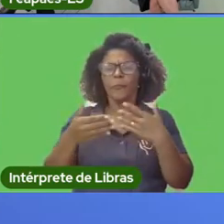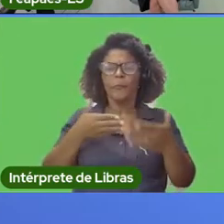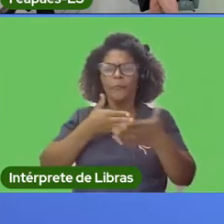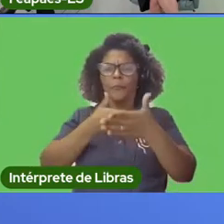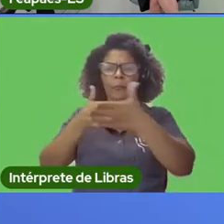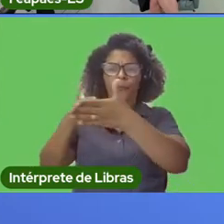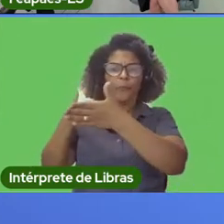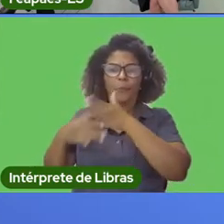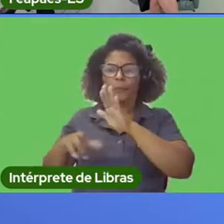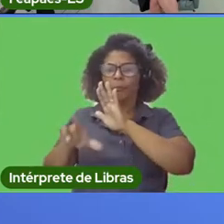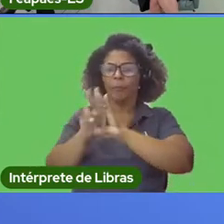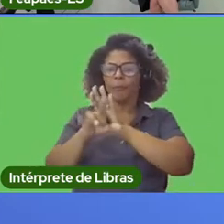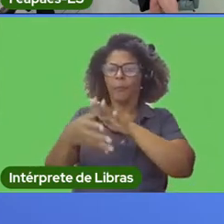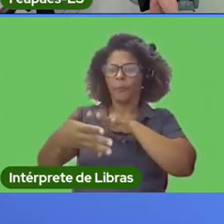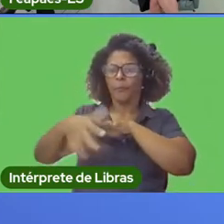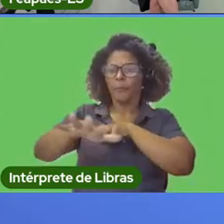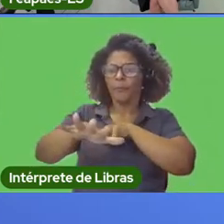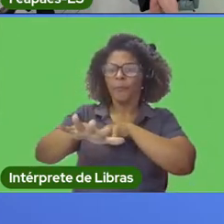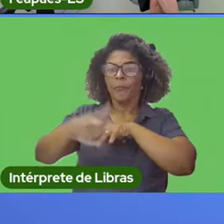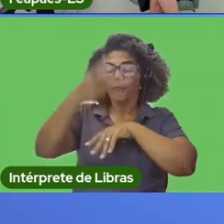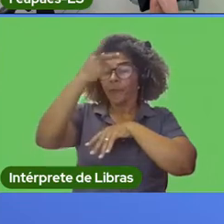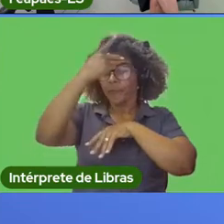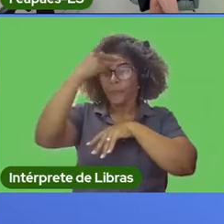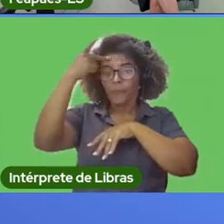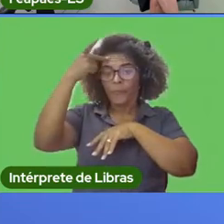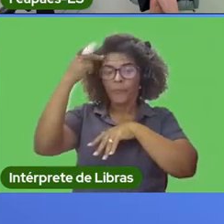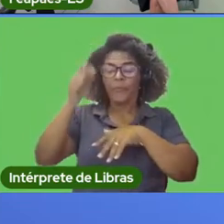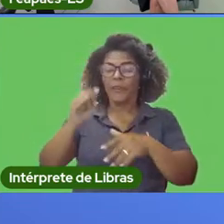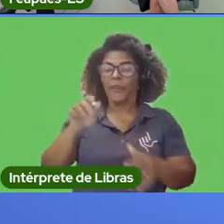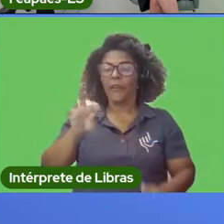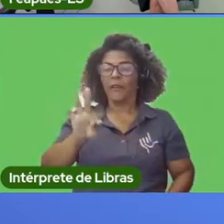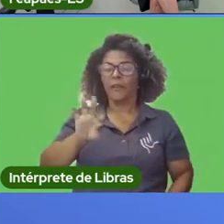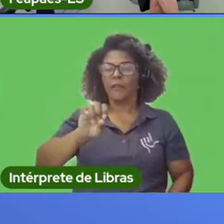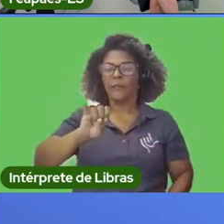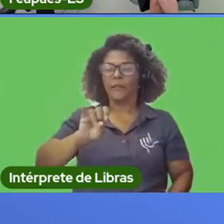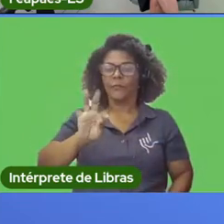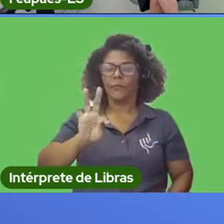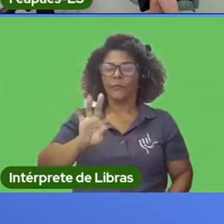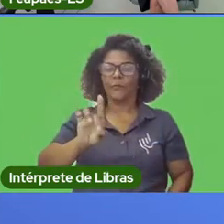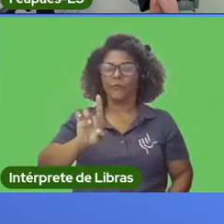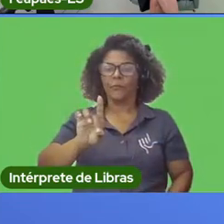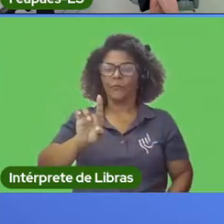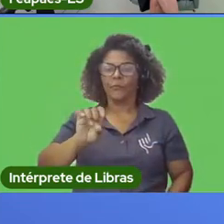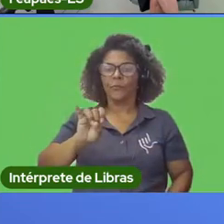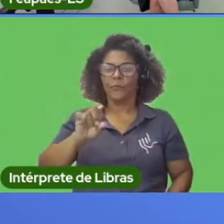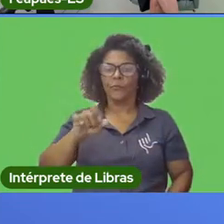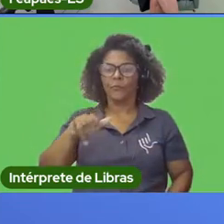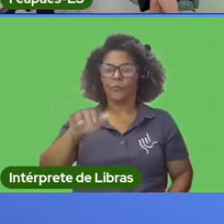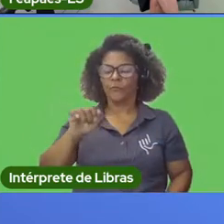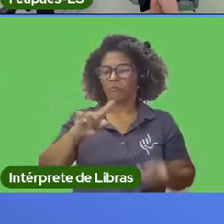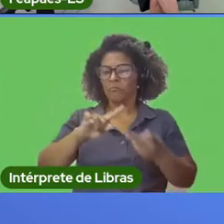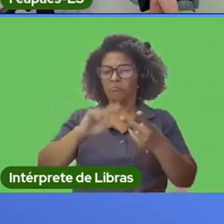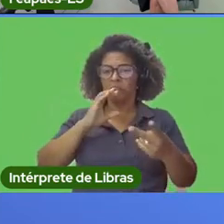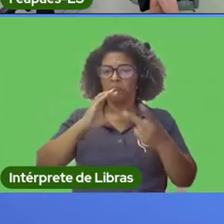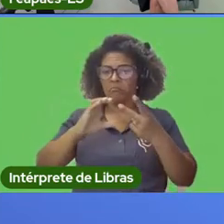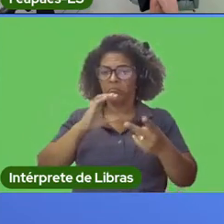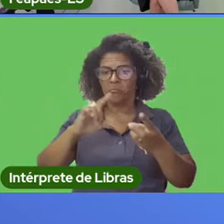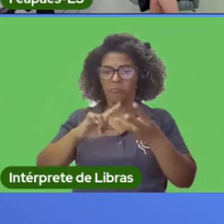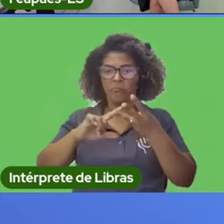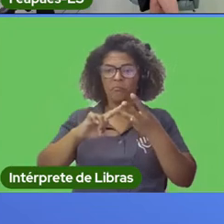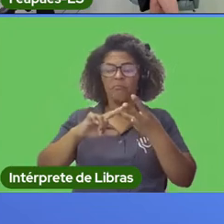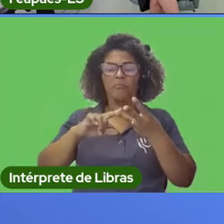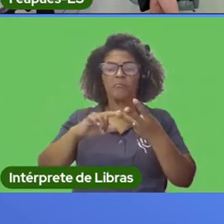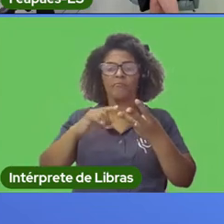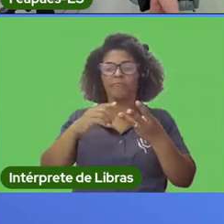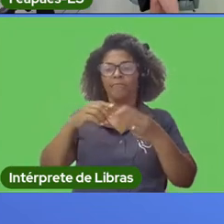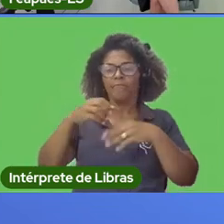barreiras, principalmente as barreiras atitudinais, mas todas as outras, de comunicação, tecnológica, de transporte, enfim.